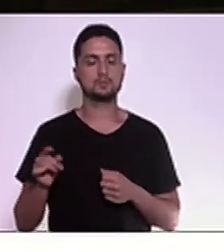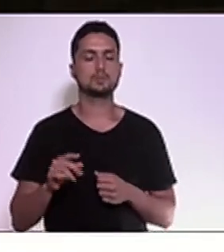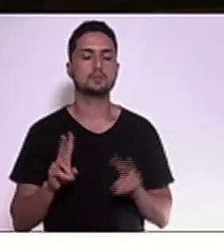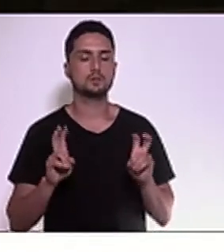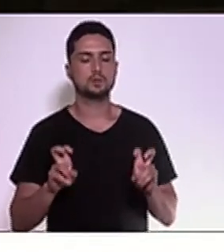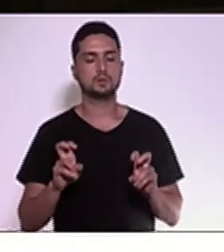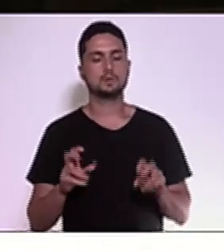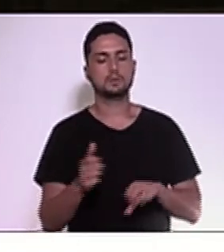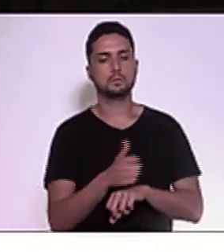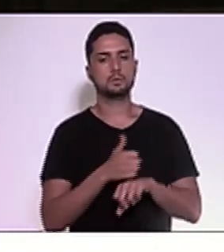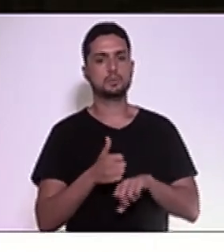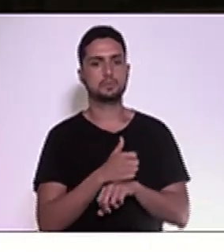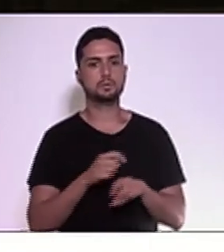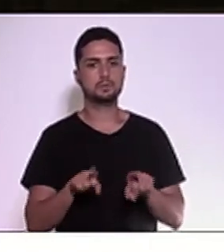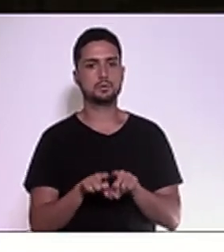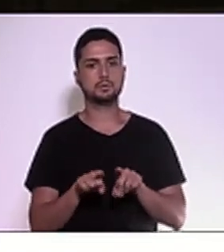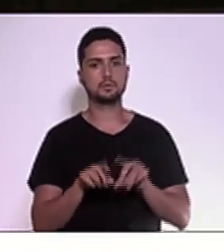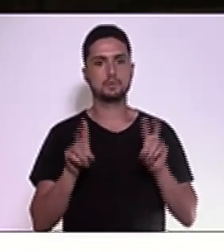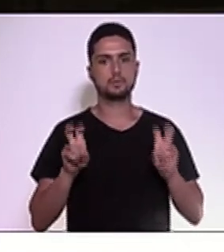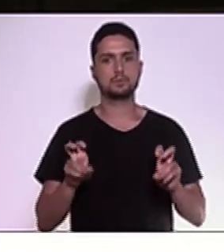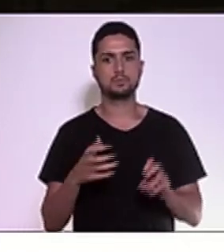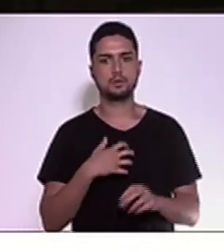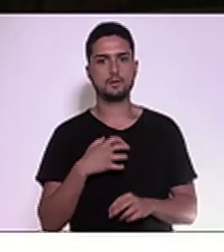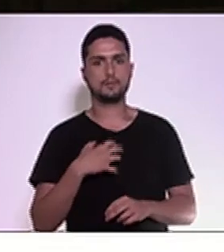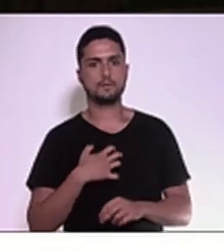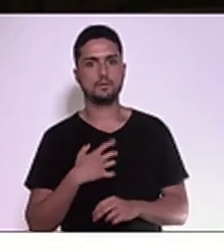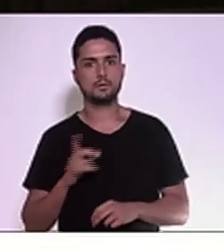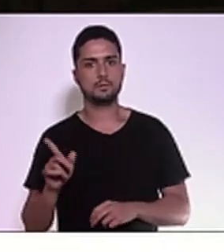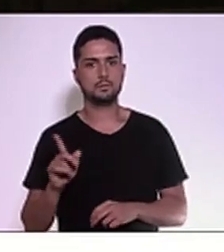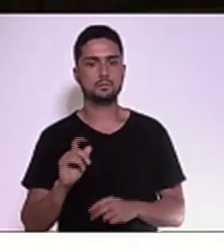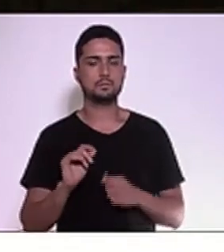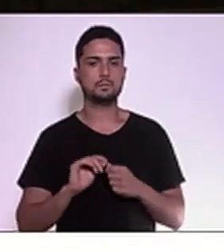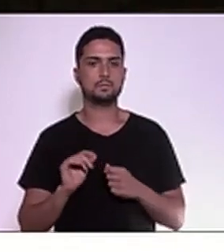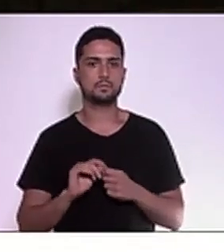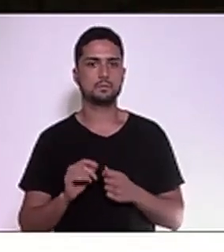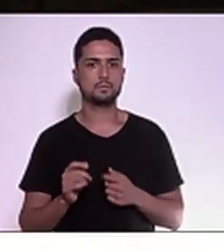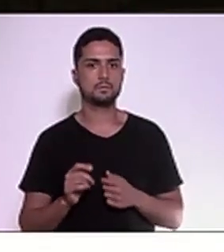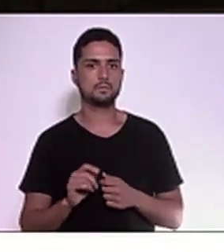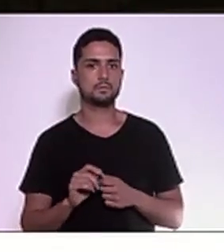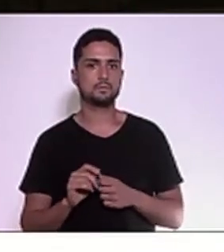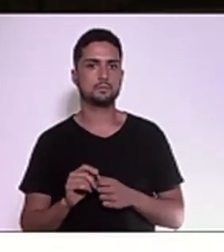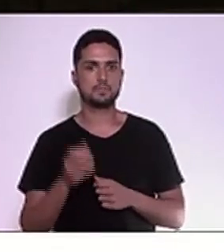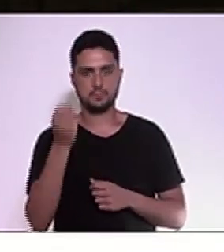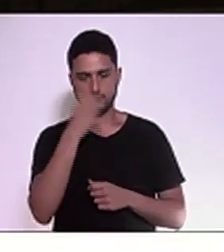ao mérito, quanto em relação à forma que a mim me parece que segue equivocada. Muito obrigado.